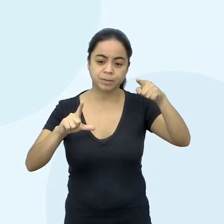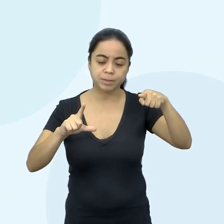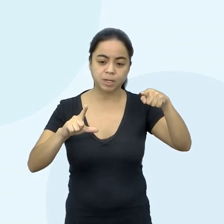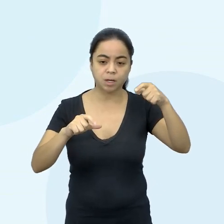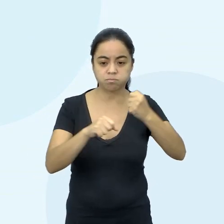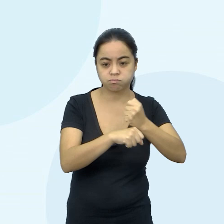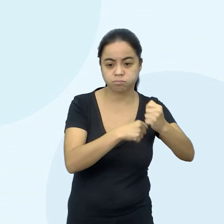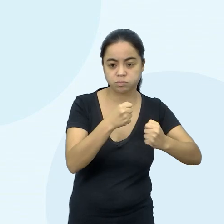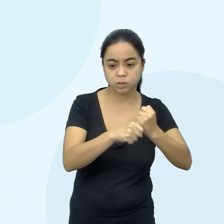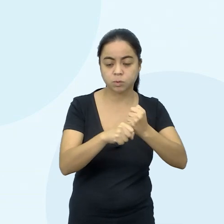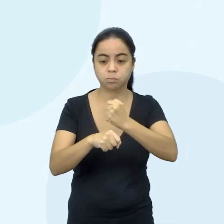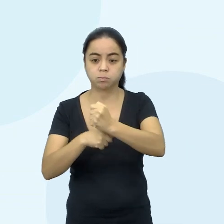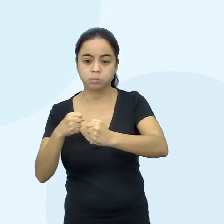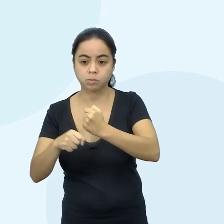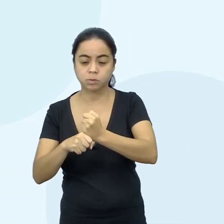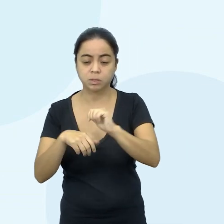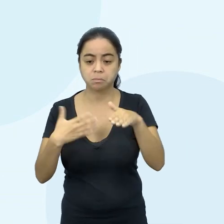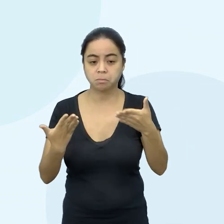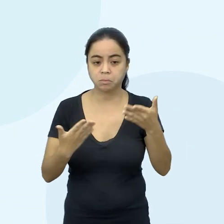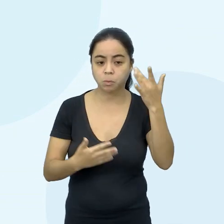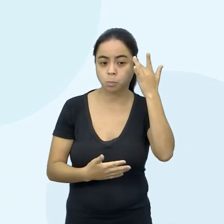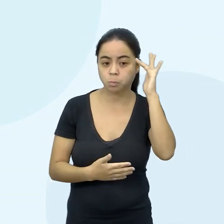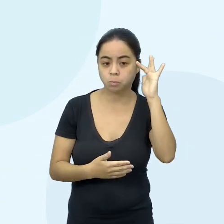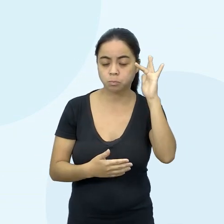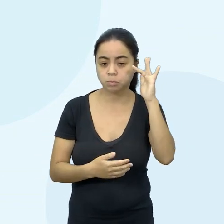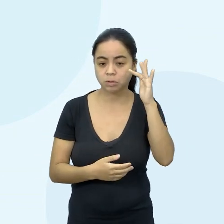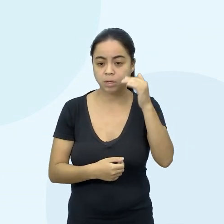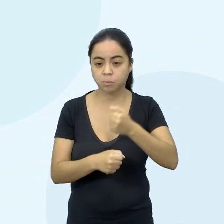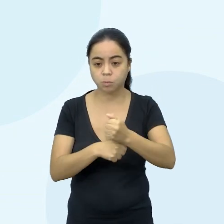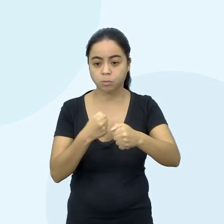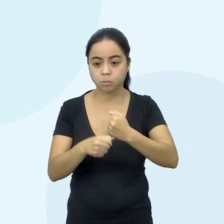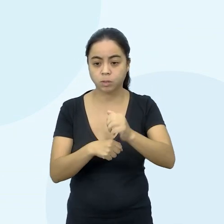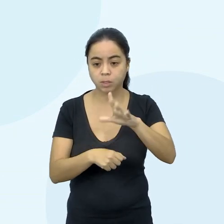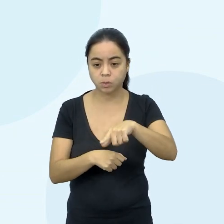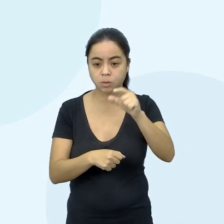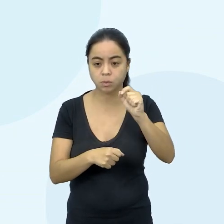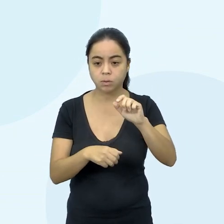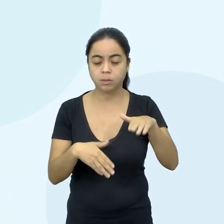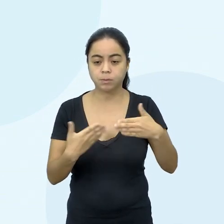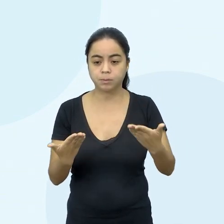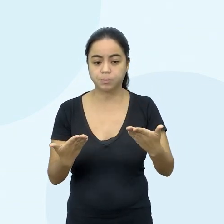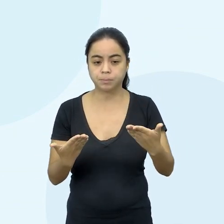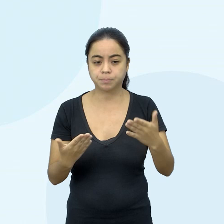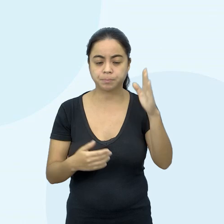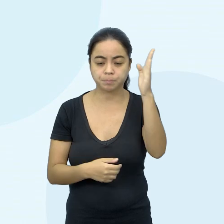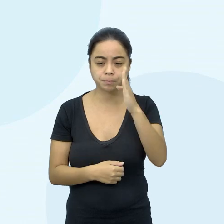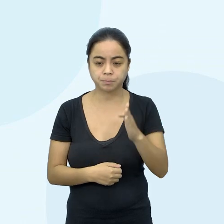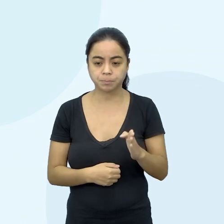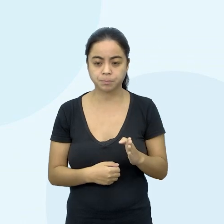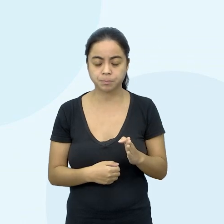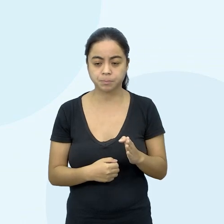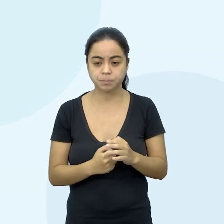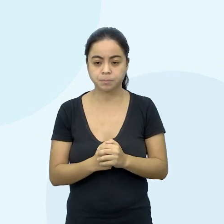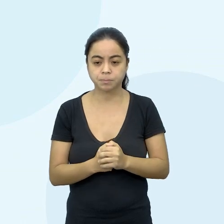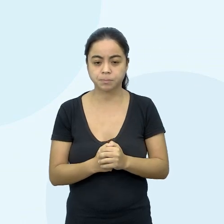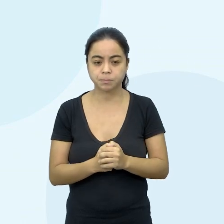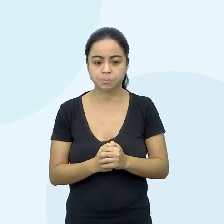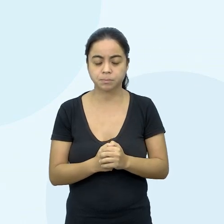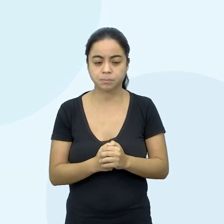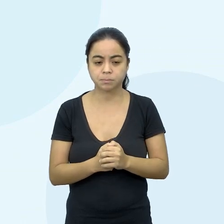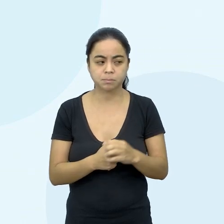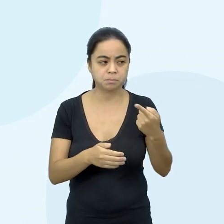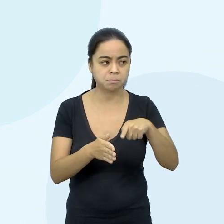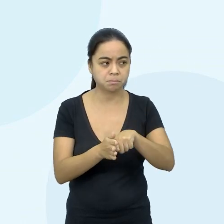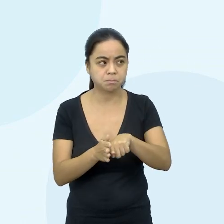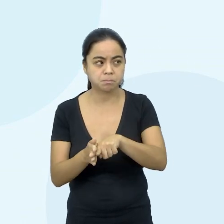e a gente não sabe qual foi a ideia que o ano que o Brasil, que o estudante está